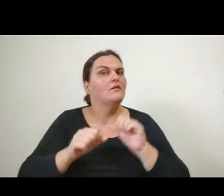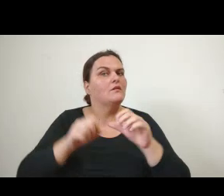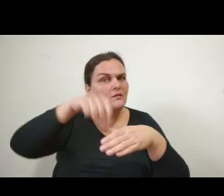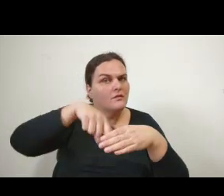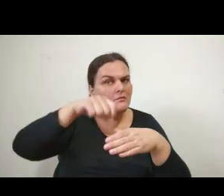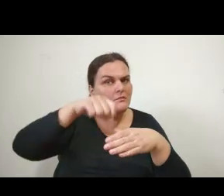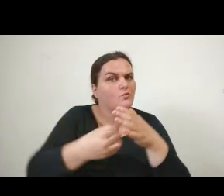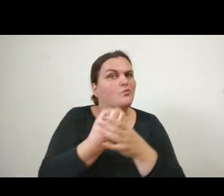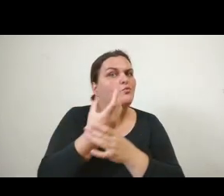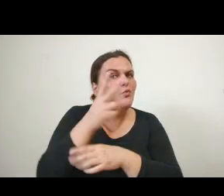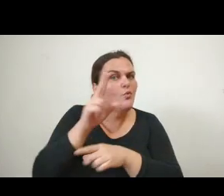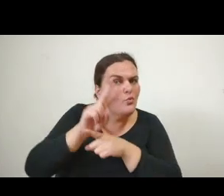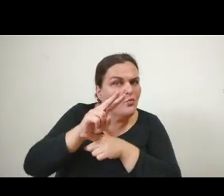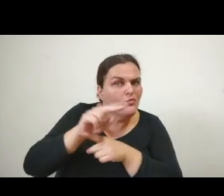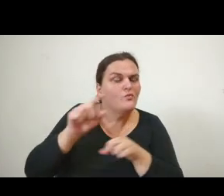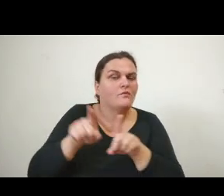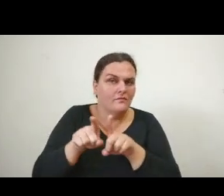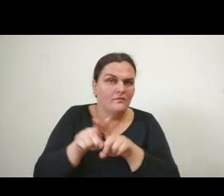feitas previsões, olha,